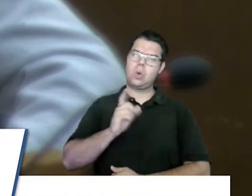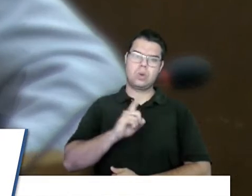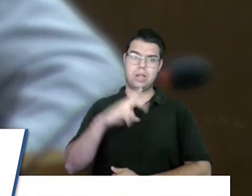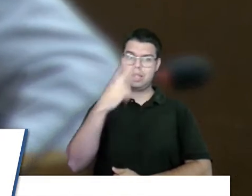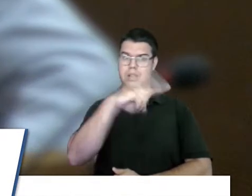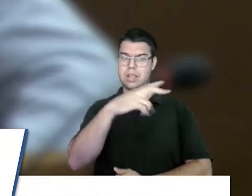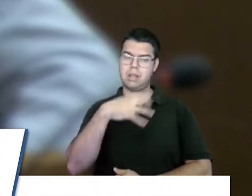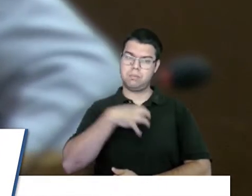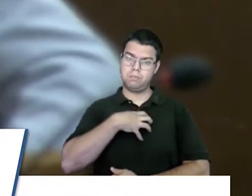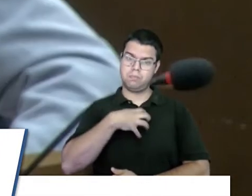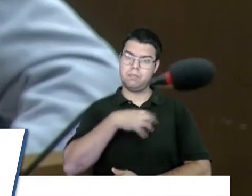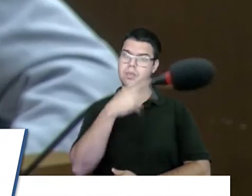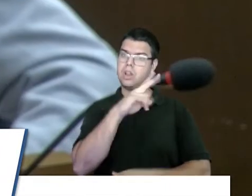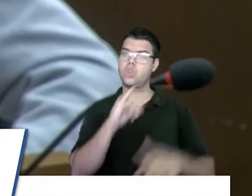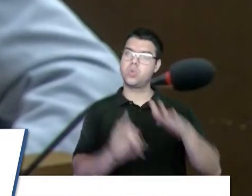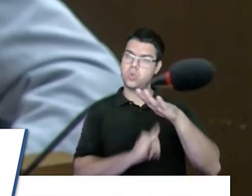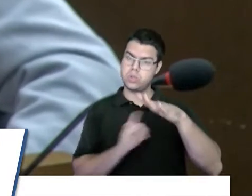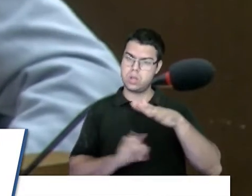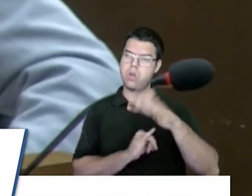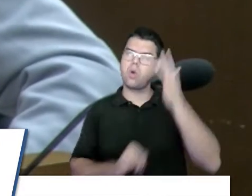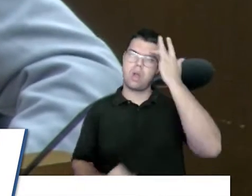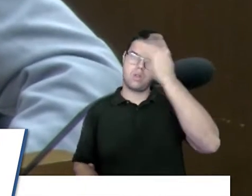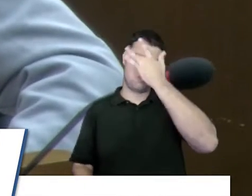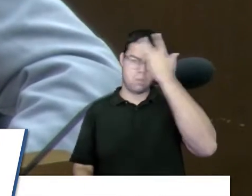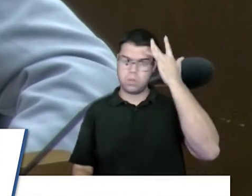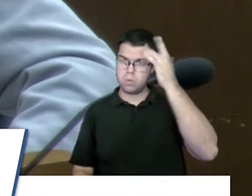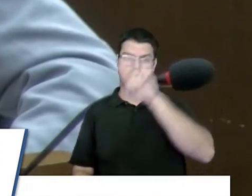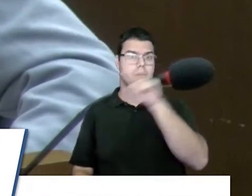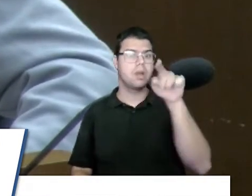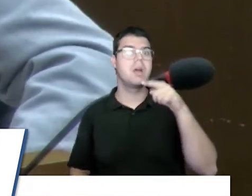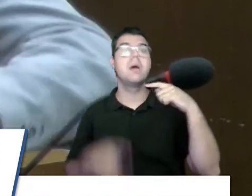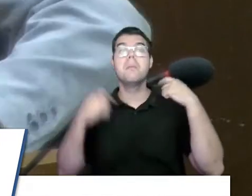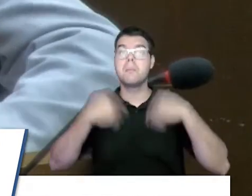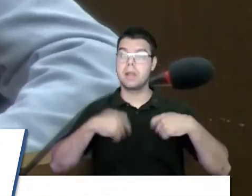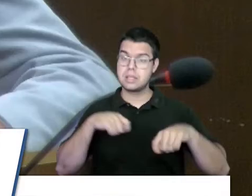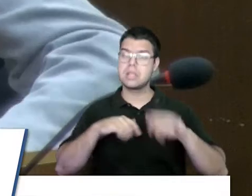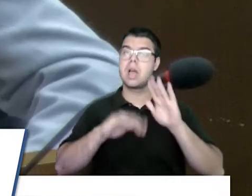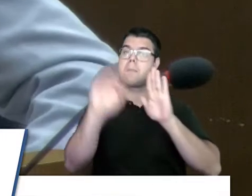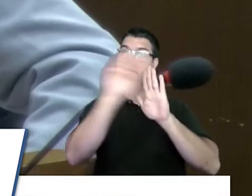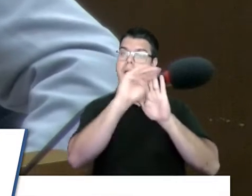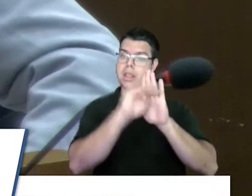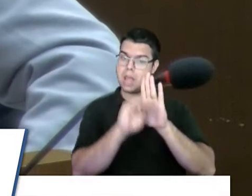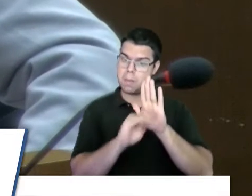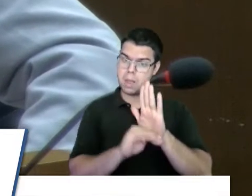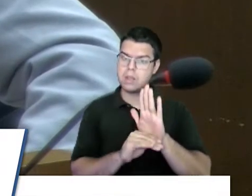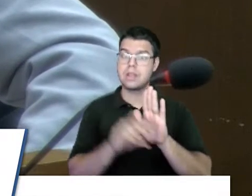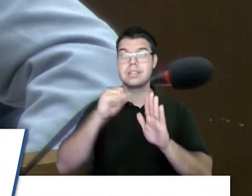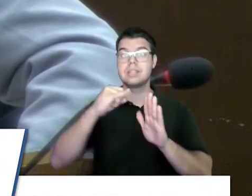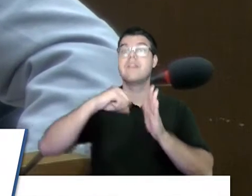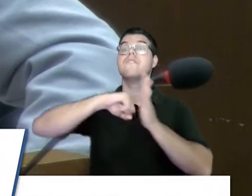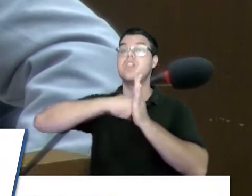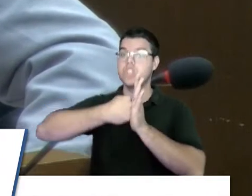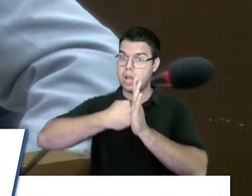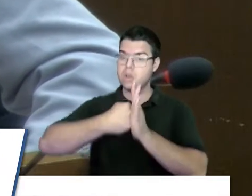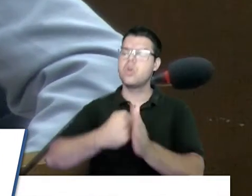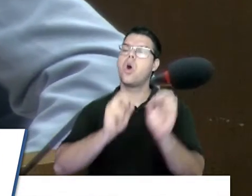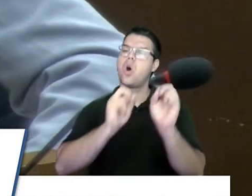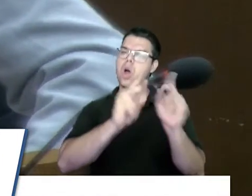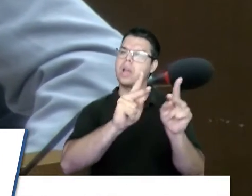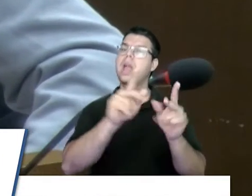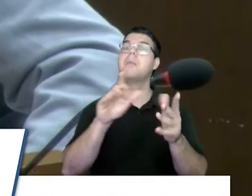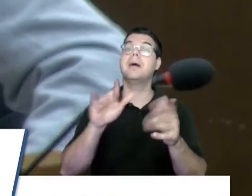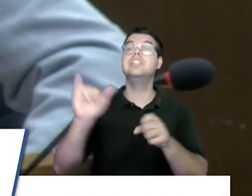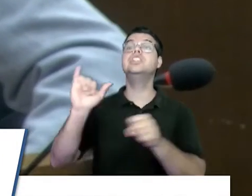instituição. Eu acho que essas pessoas têm que ter um plano, se está fechando, mas qual é o plano B para essas pessoas? Então,